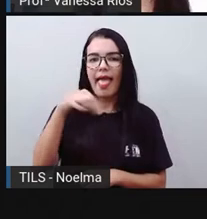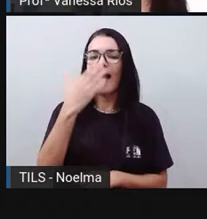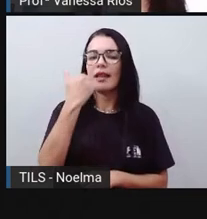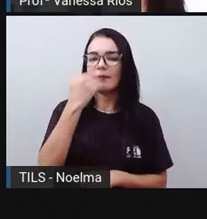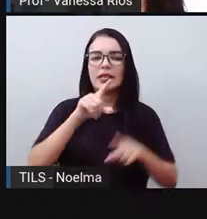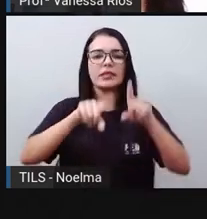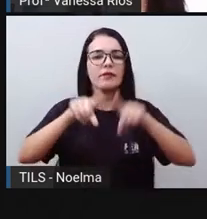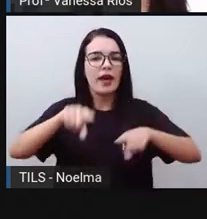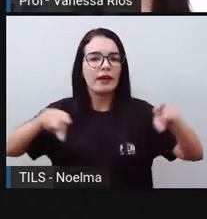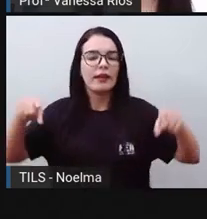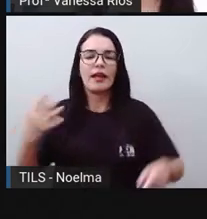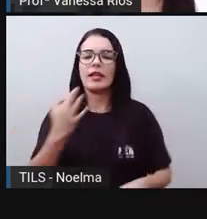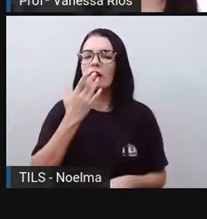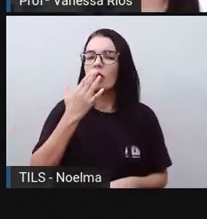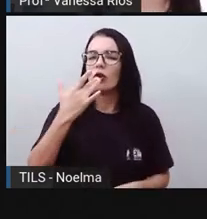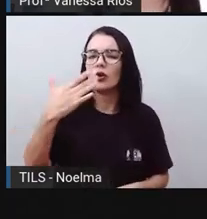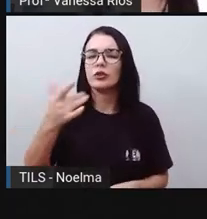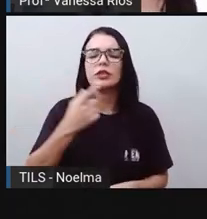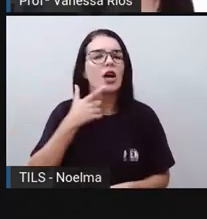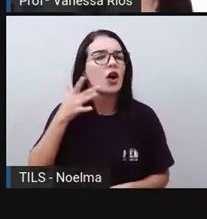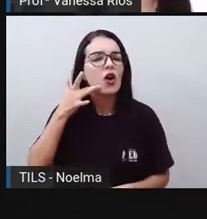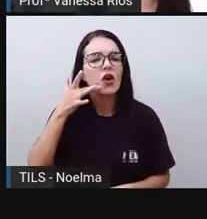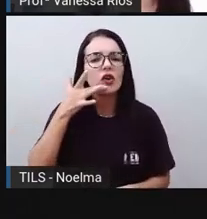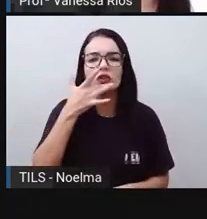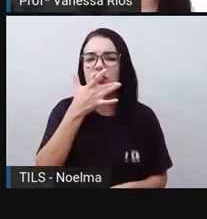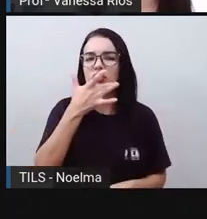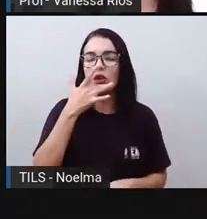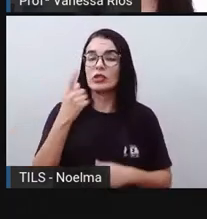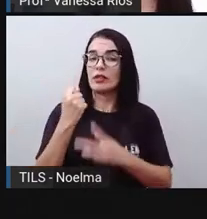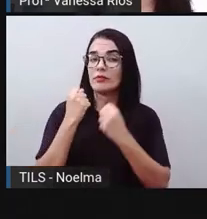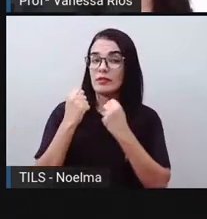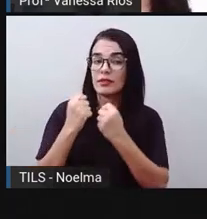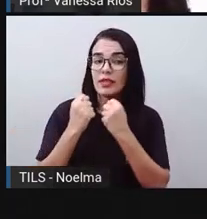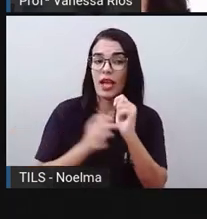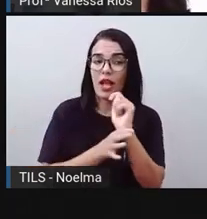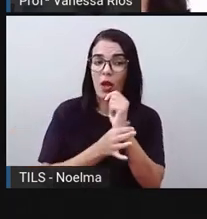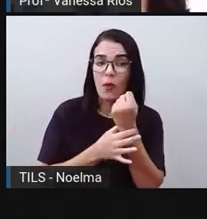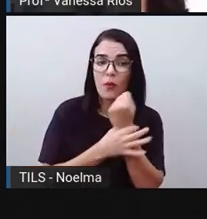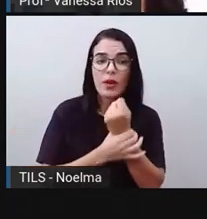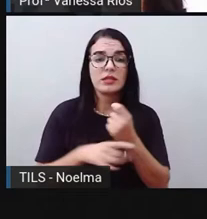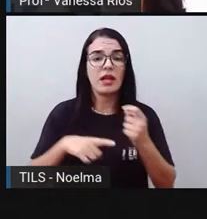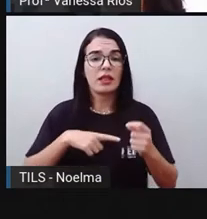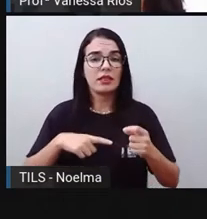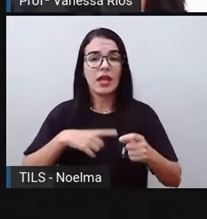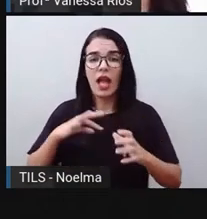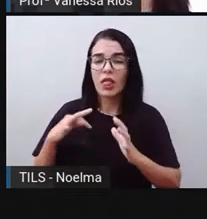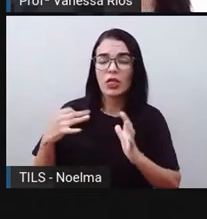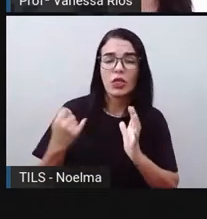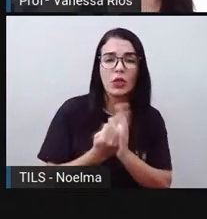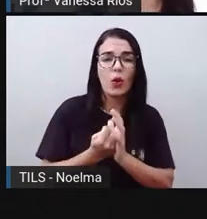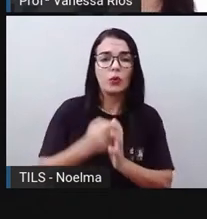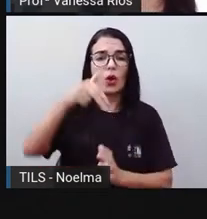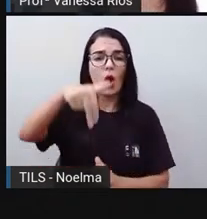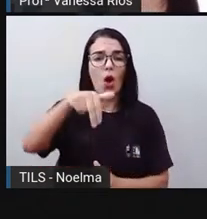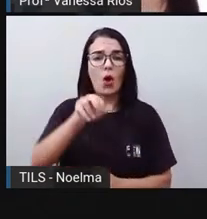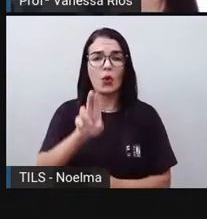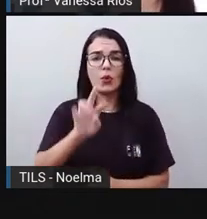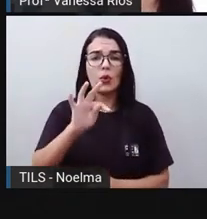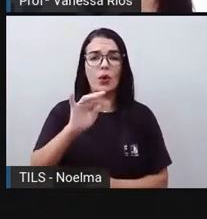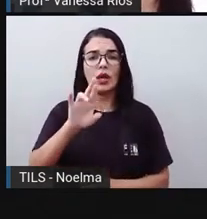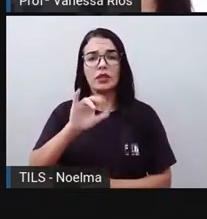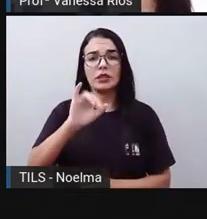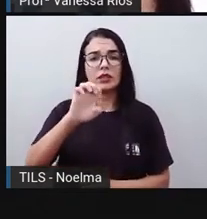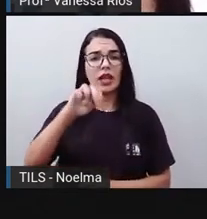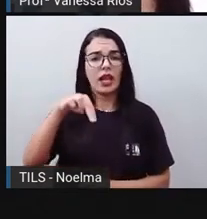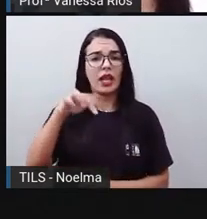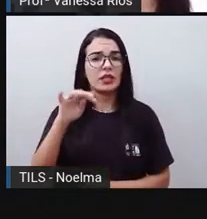variada, colorida, saborosa, segura, que contenha todos os nutrientes essenciais para